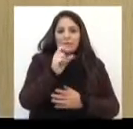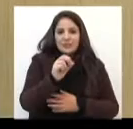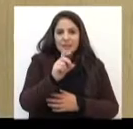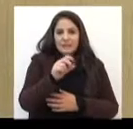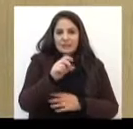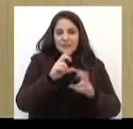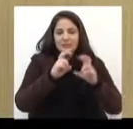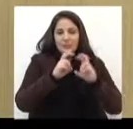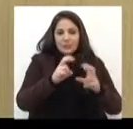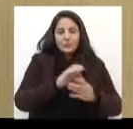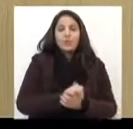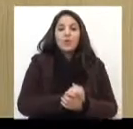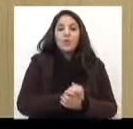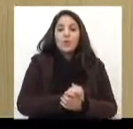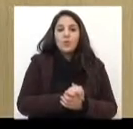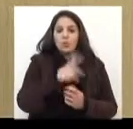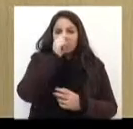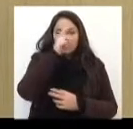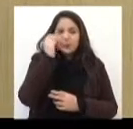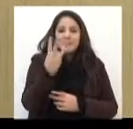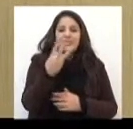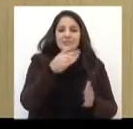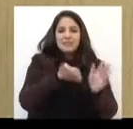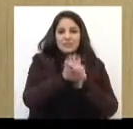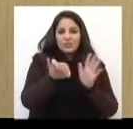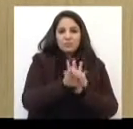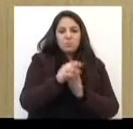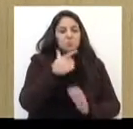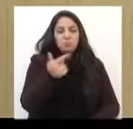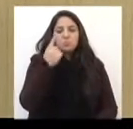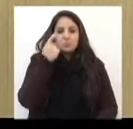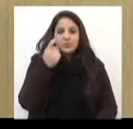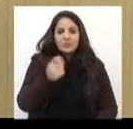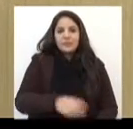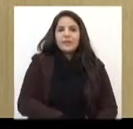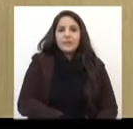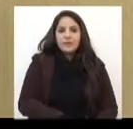município lançou 13 editais, mas não houve interessados. E